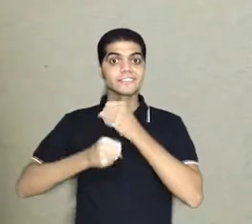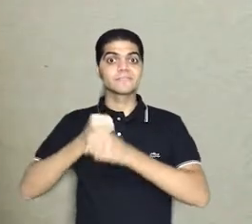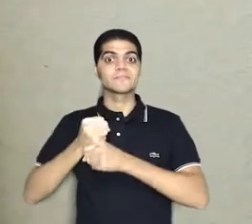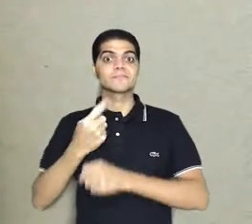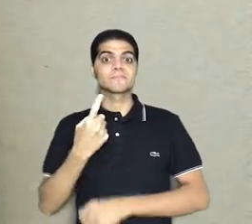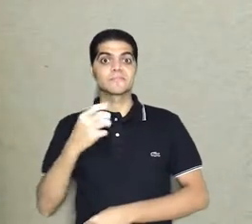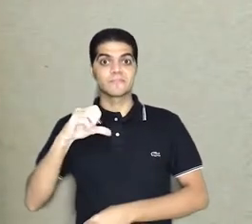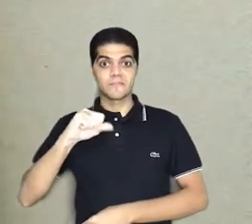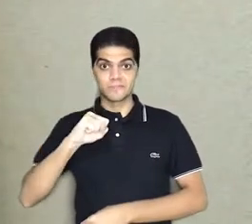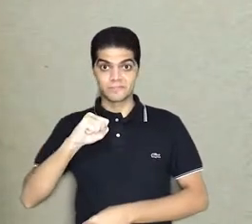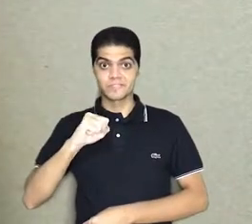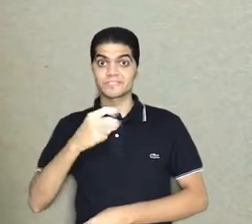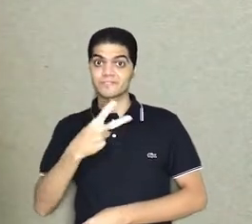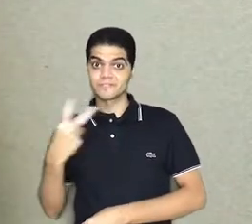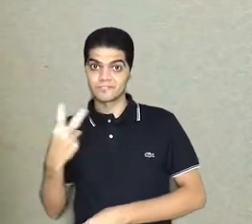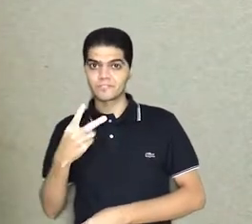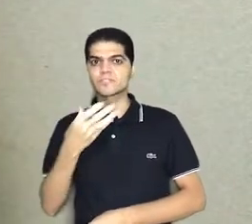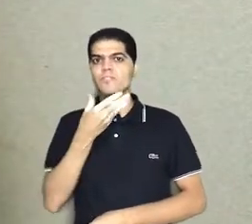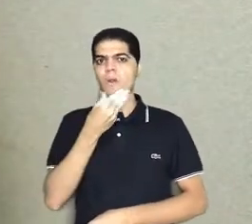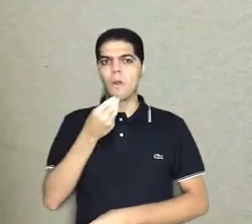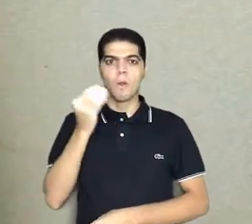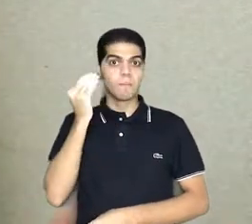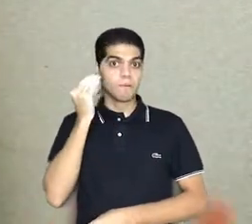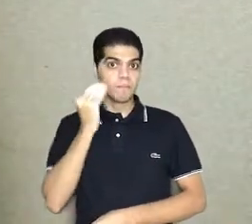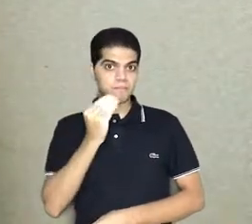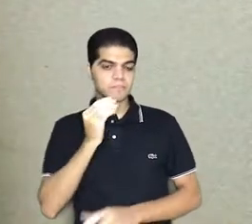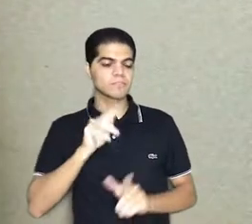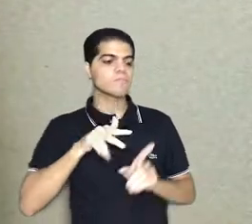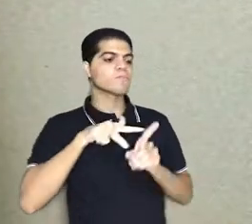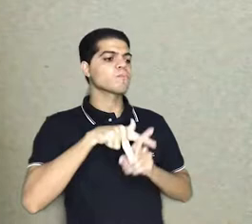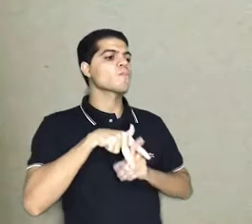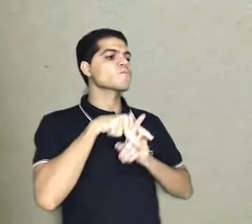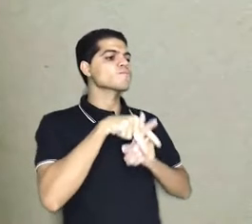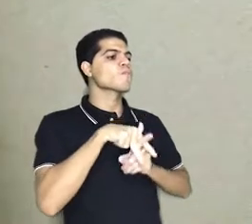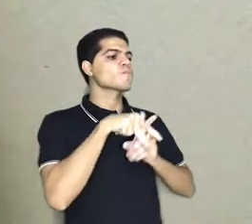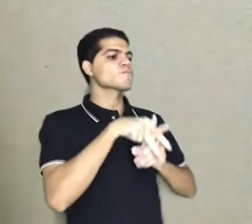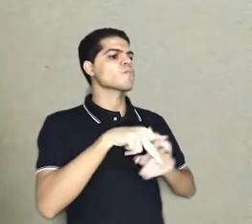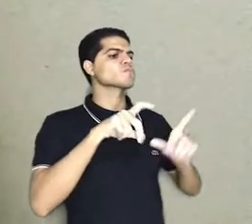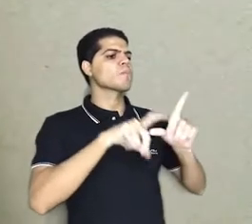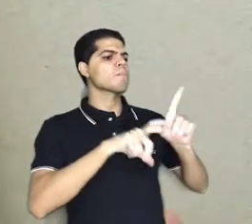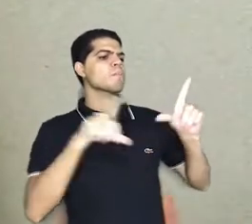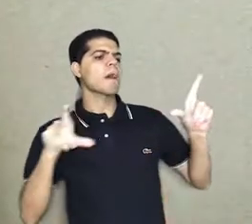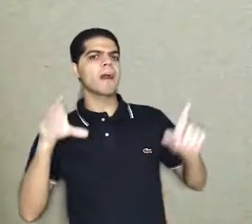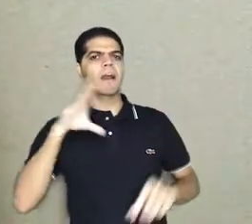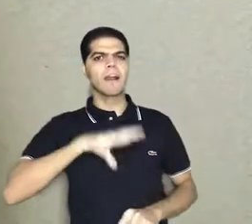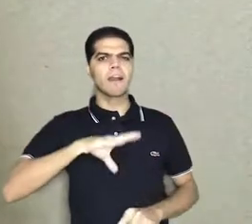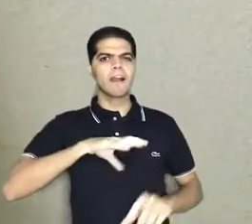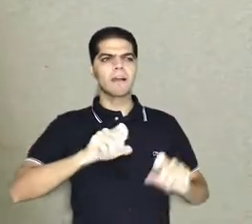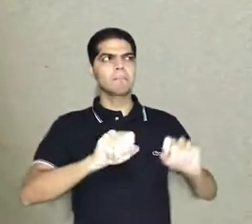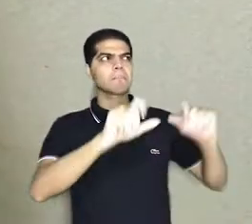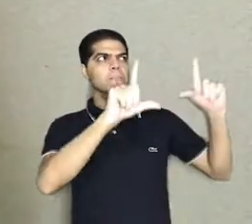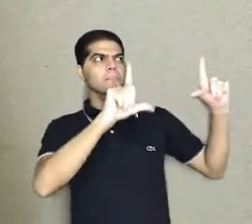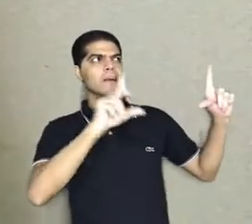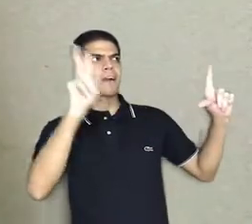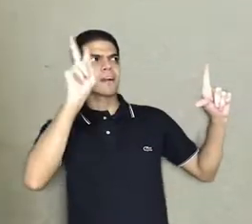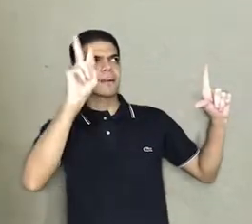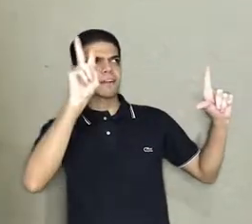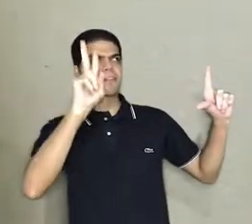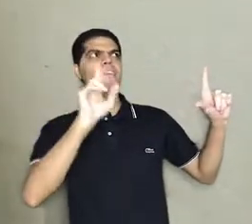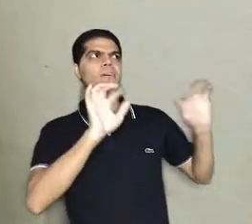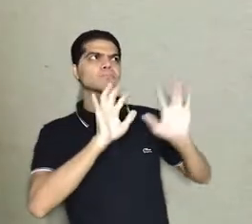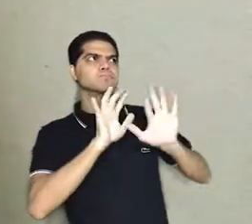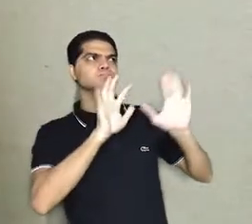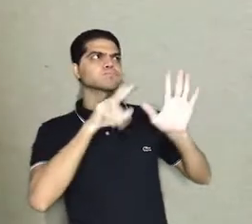Pedro, às margens do Rio Ipiranga, declara o território independente de Portugal. Aquela famosa tela de Pedro Américo vem na nossa mente,